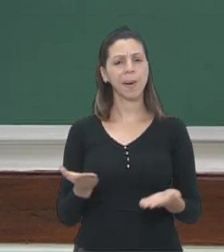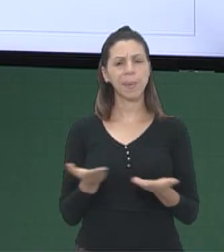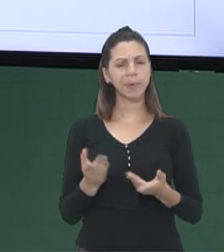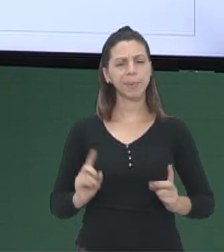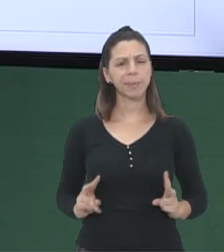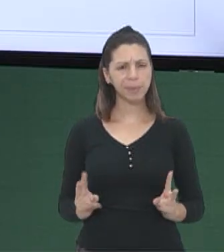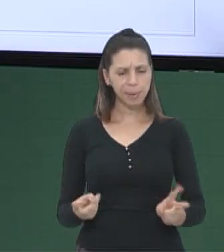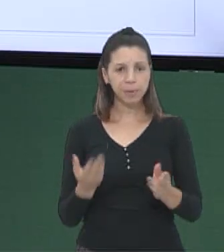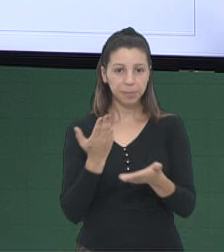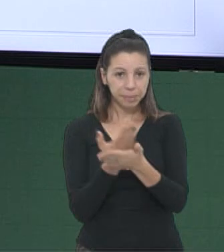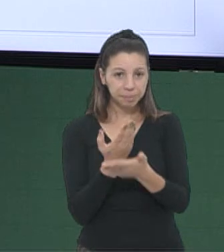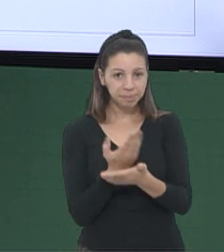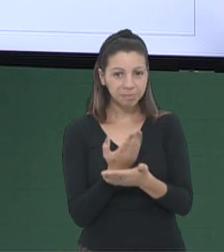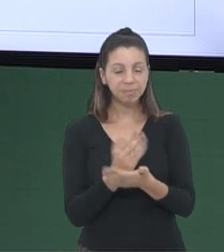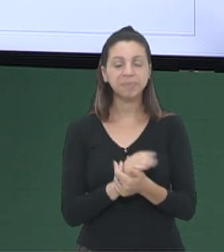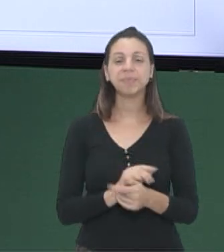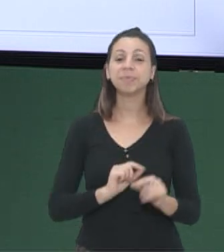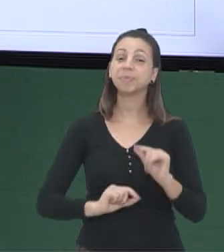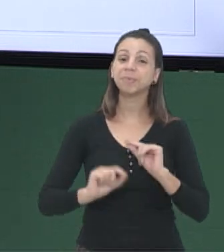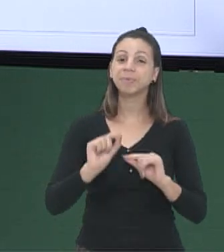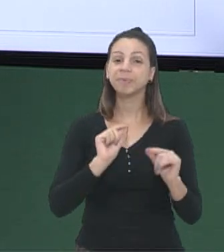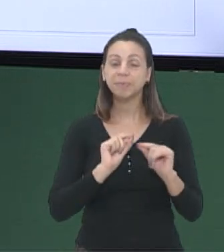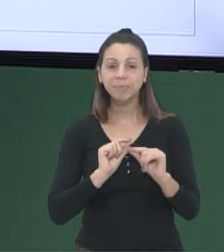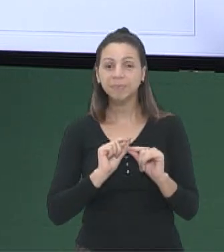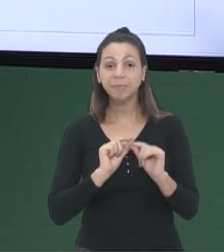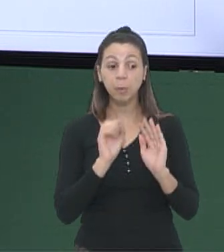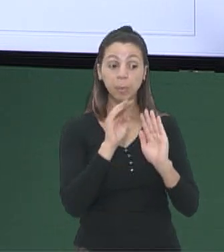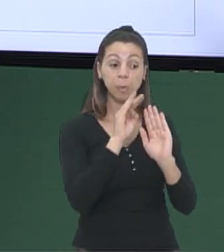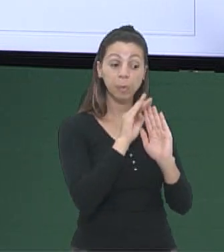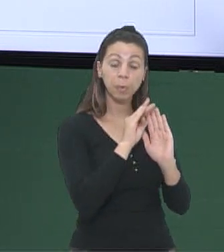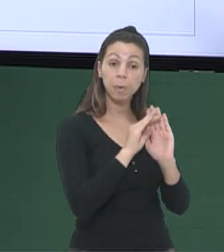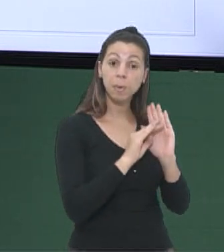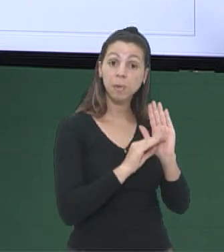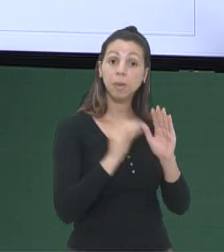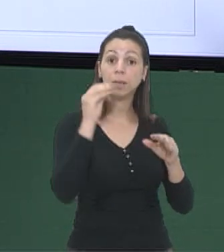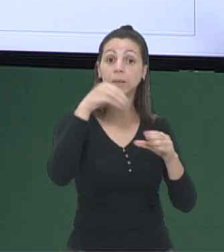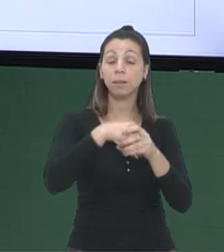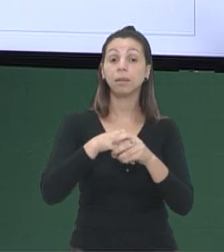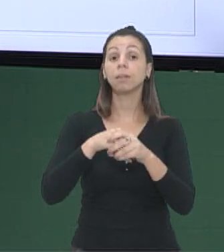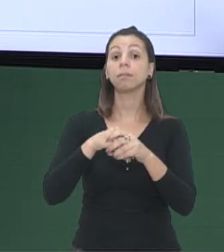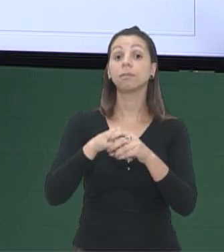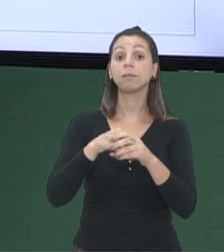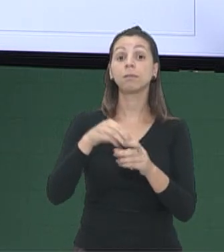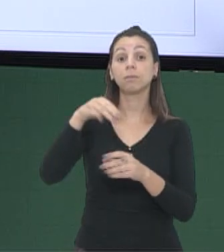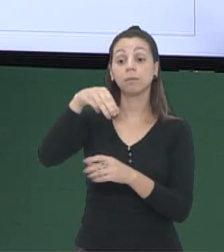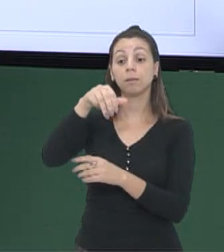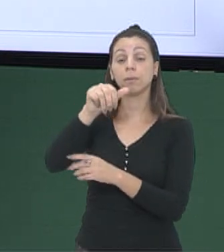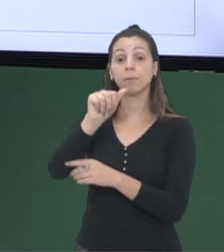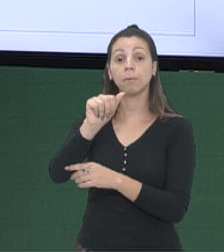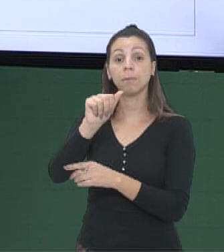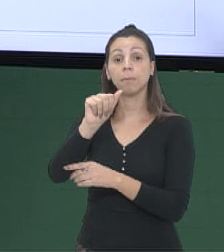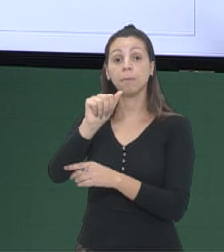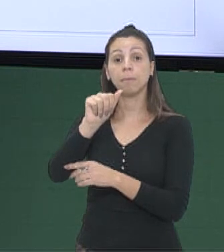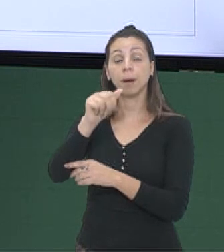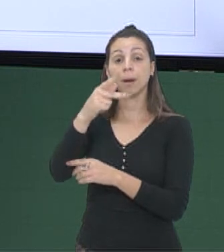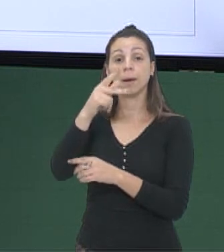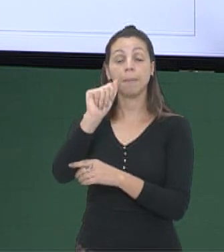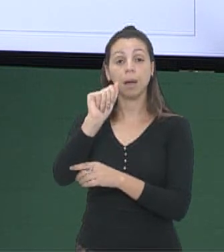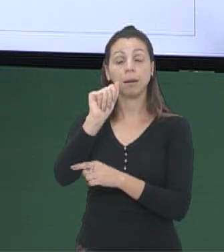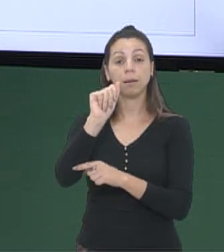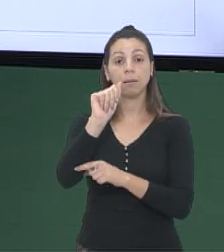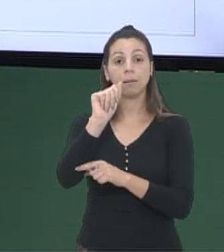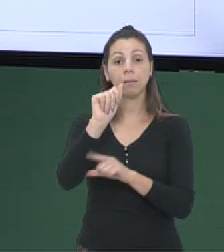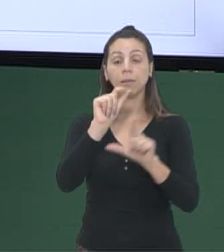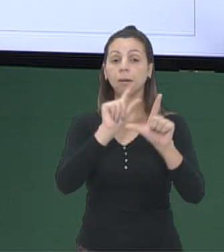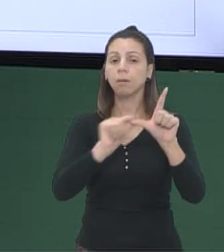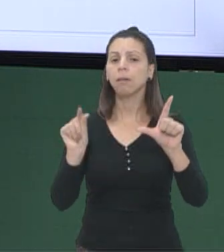nossa aula, vamos falar do quê? Dos elementos que compõem o mapa. E a gente tem que falar da legenda. Legenda é a parte do mapa que